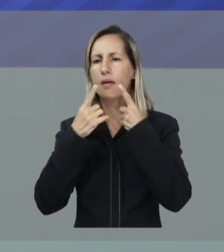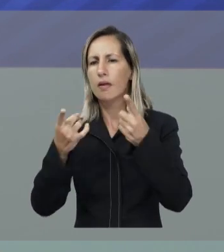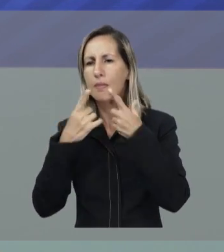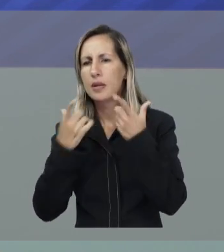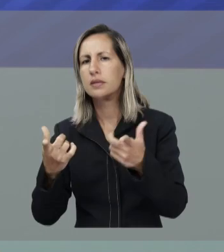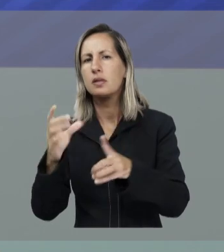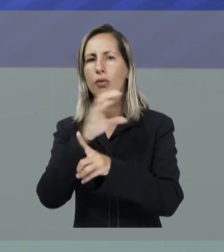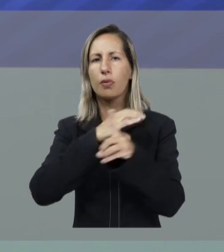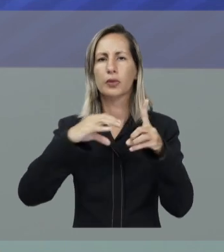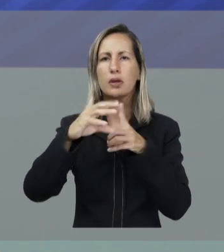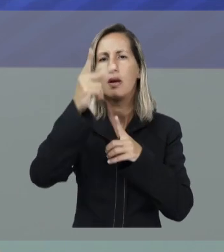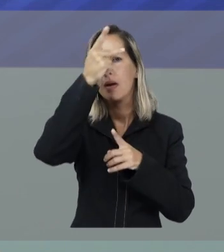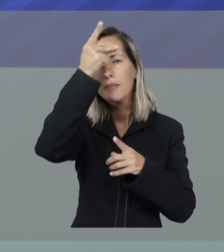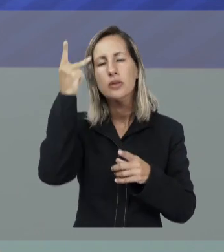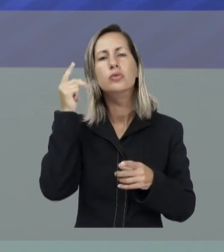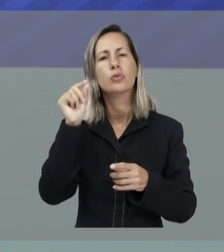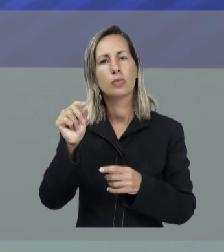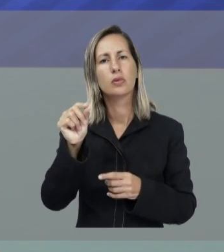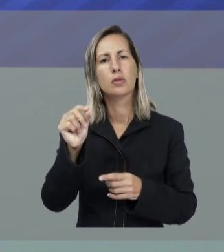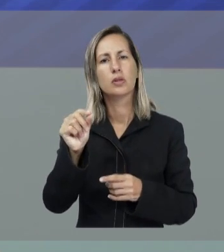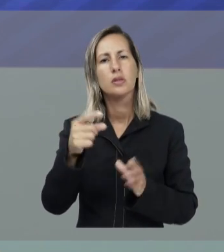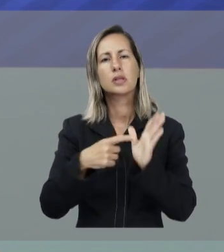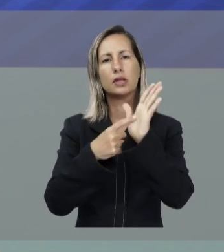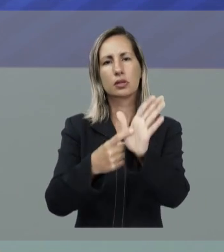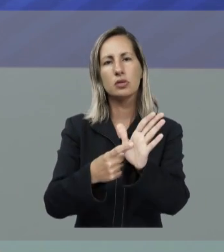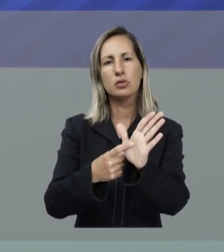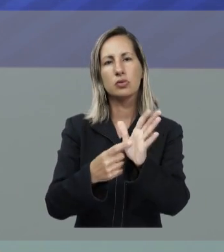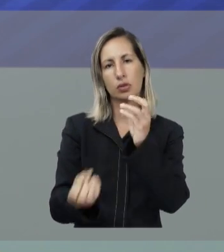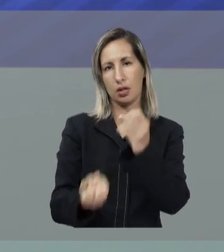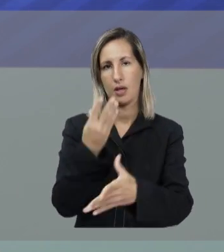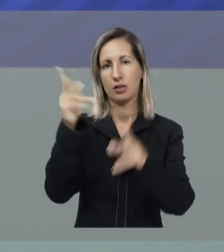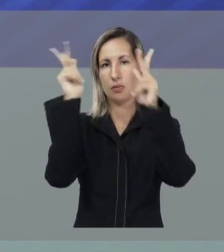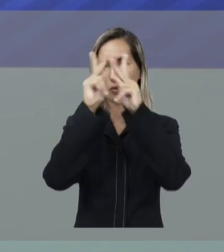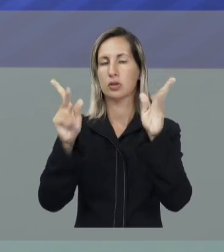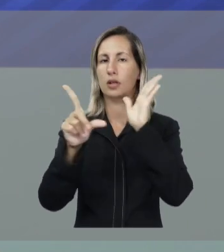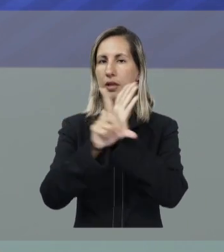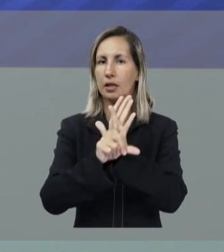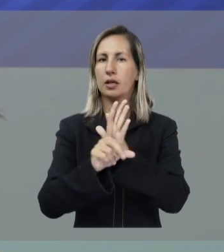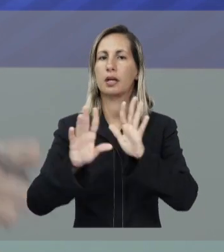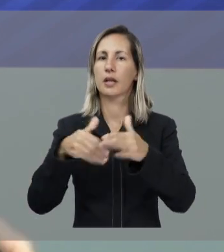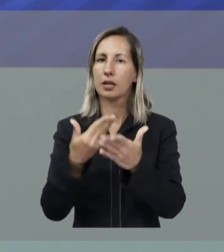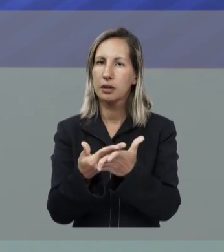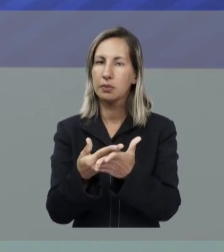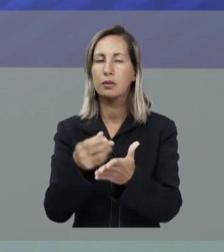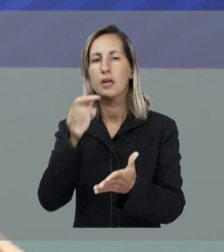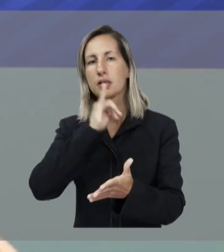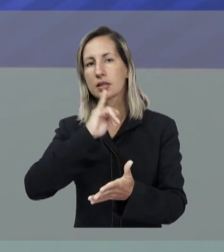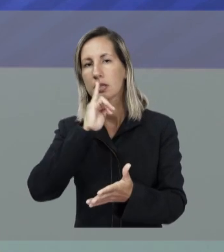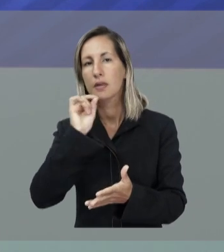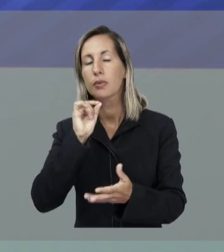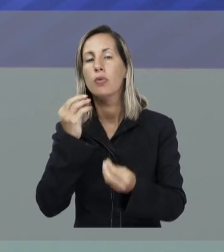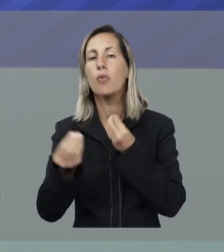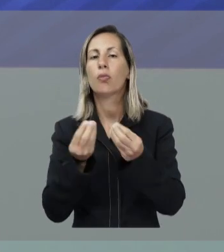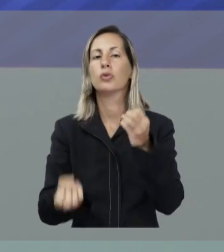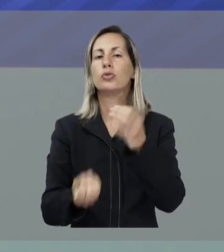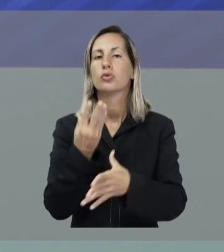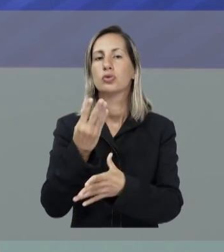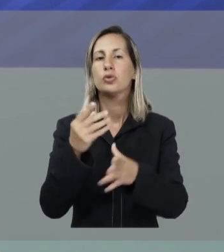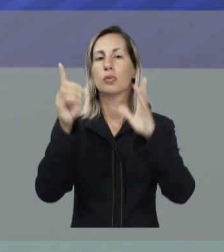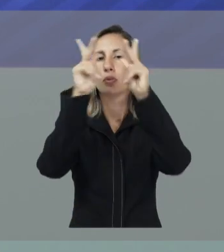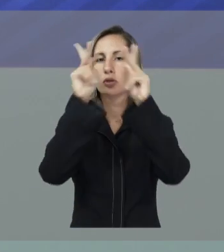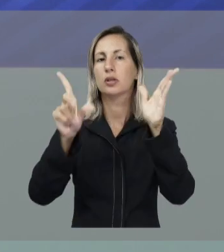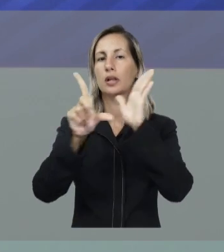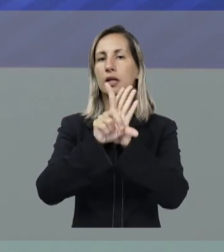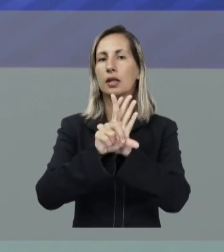das comunidades. É isso que dá a ideia para elaborar projetos de lei, requerimentos. Por exemplo, como é que surgiu a ideia do projeto de lei